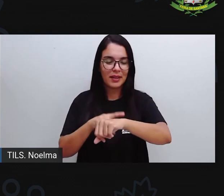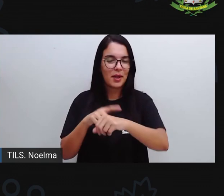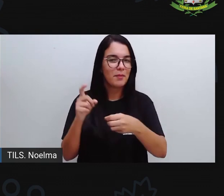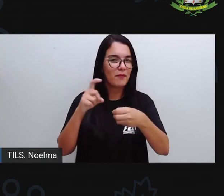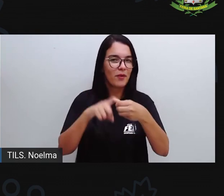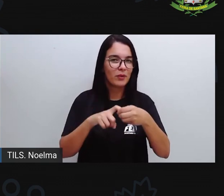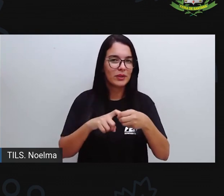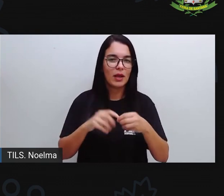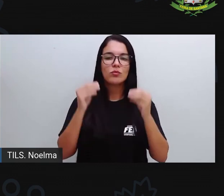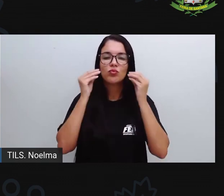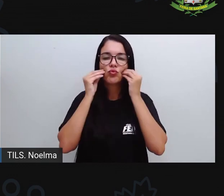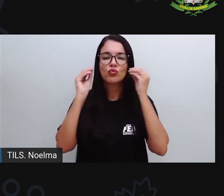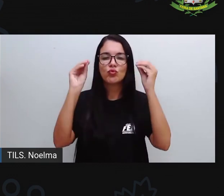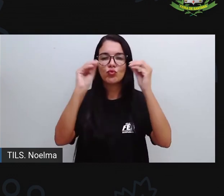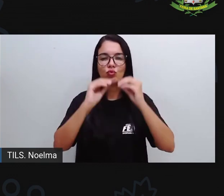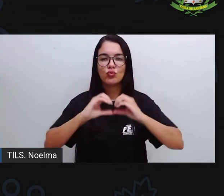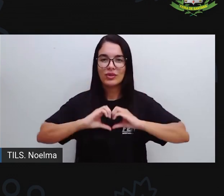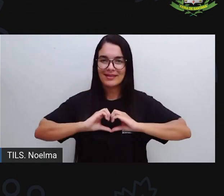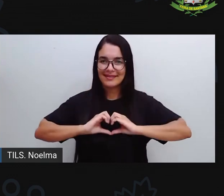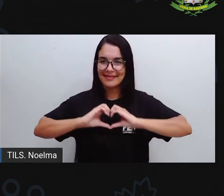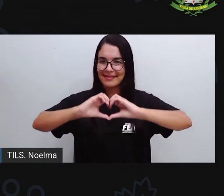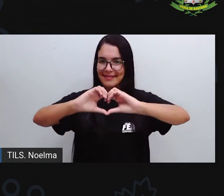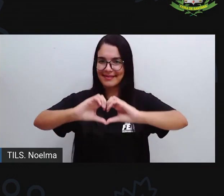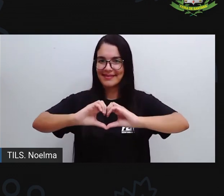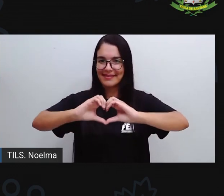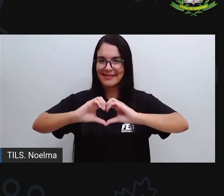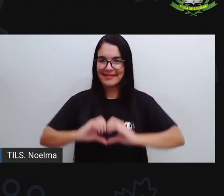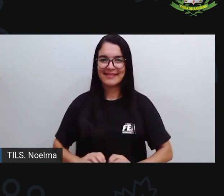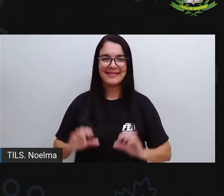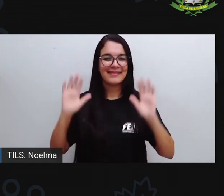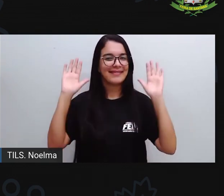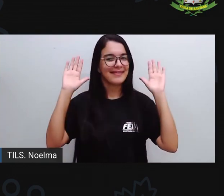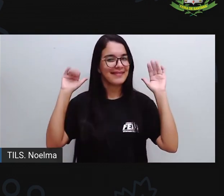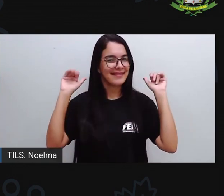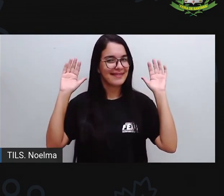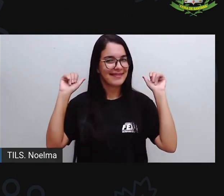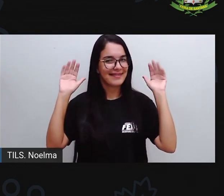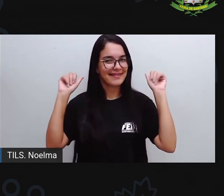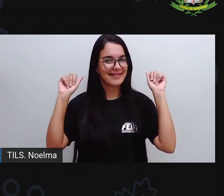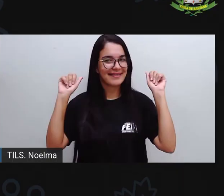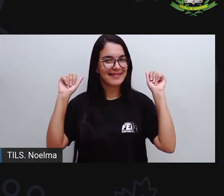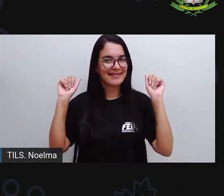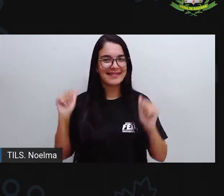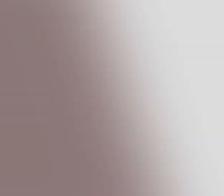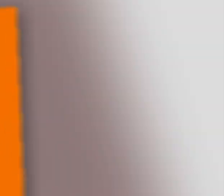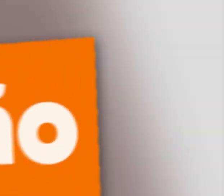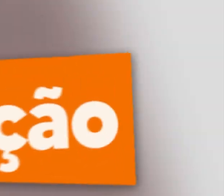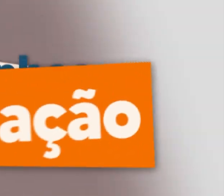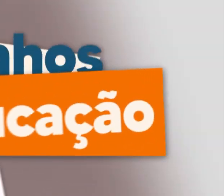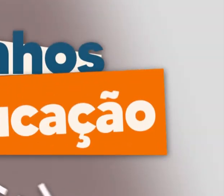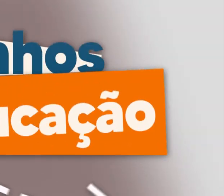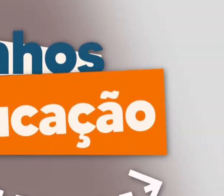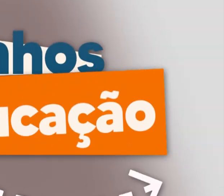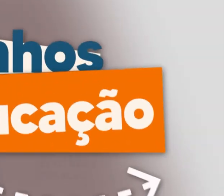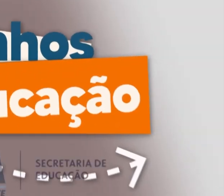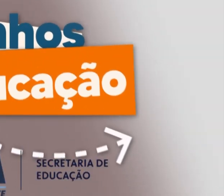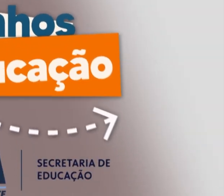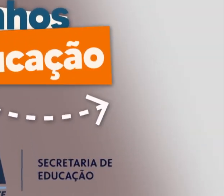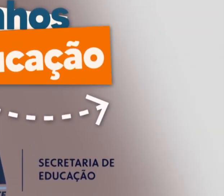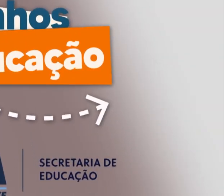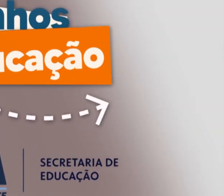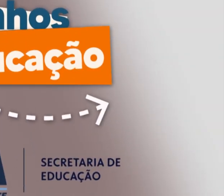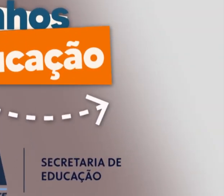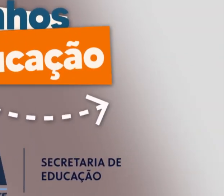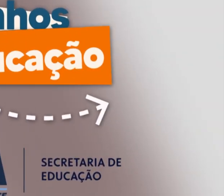gente volta Beijo No coração de cada um de vocês E se encontro lá Tchau, tchau Tchau Tchau Tchau